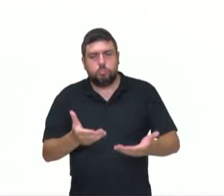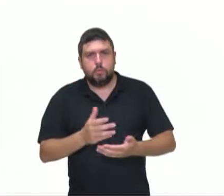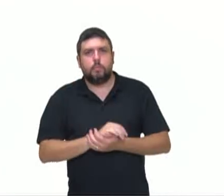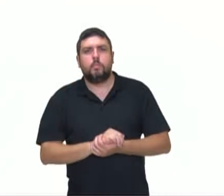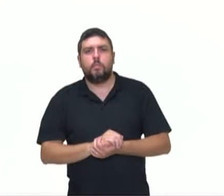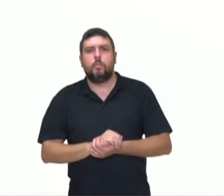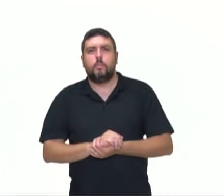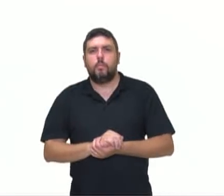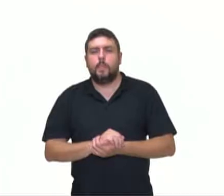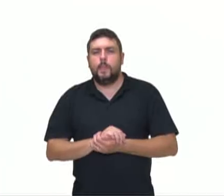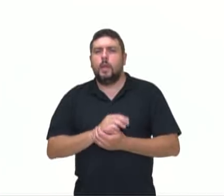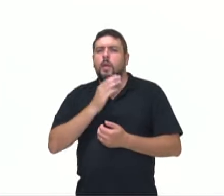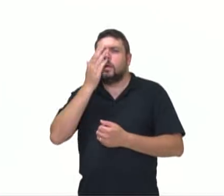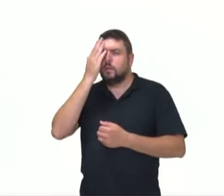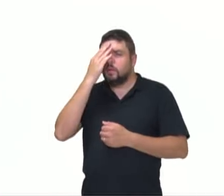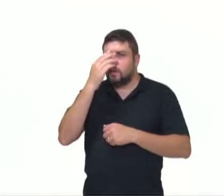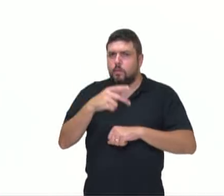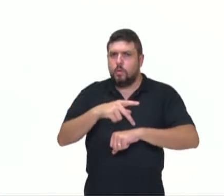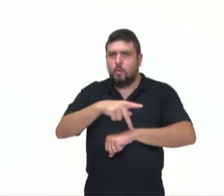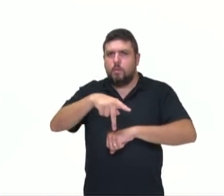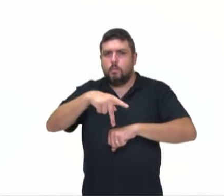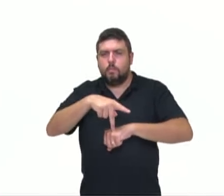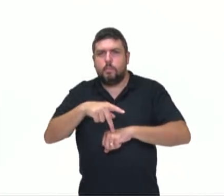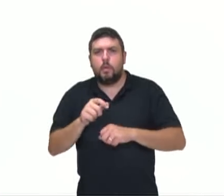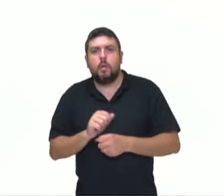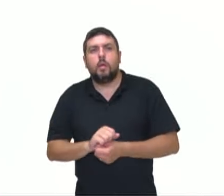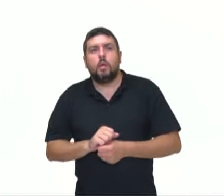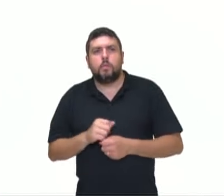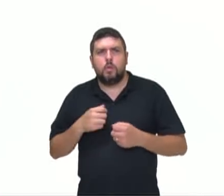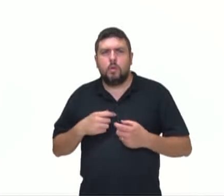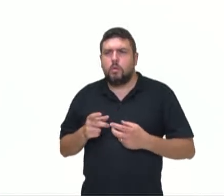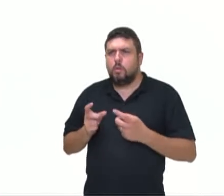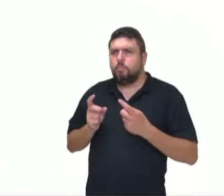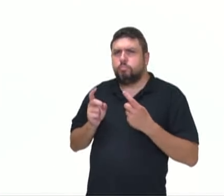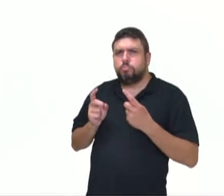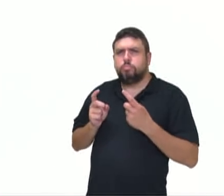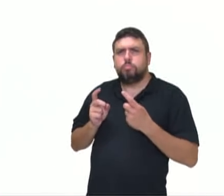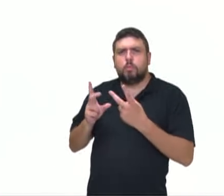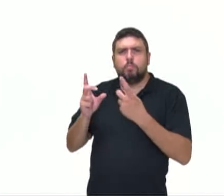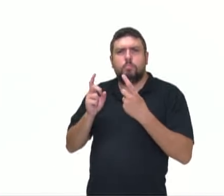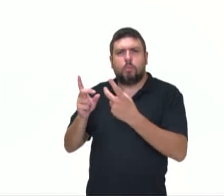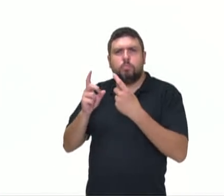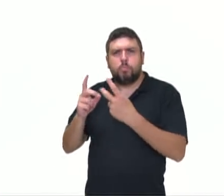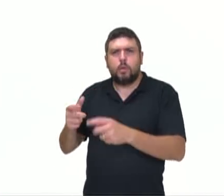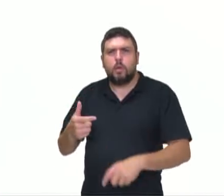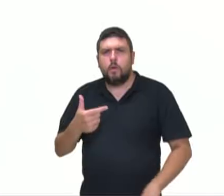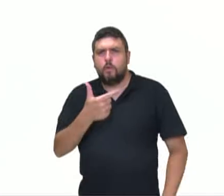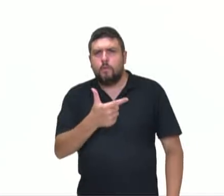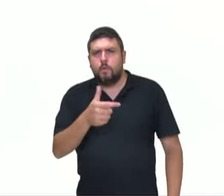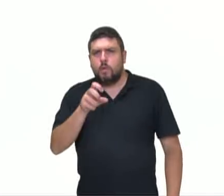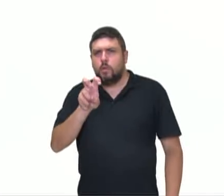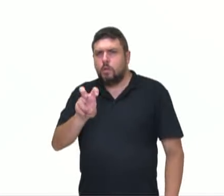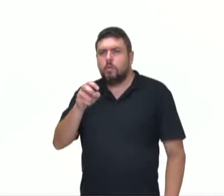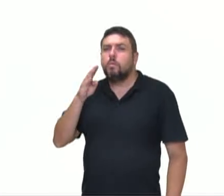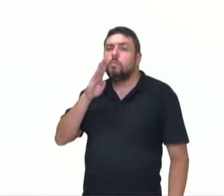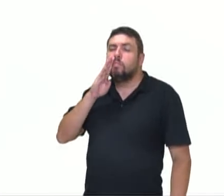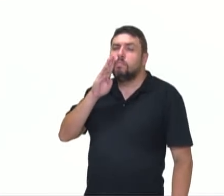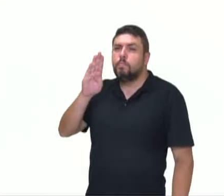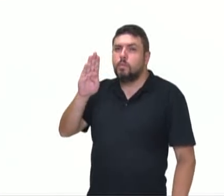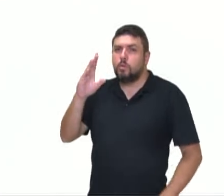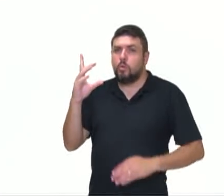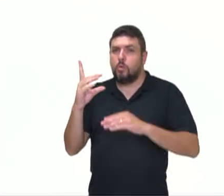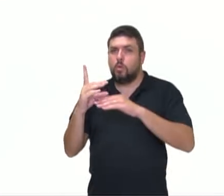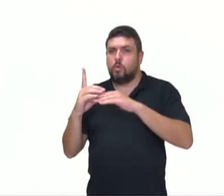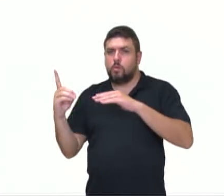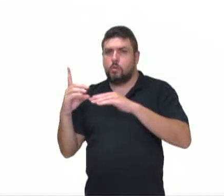um superávit comercial de 25 bilhões de dólares. Se nesse ano o volume das